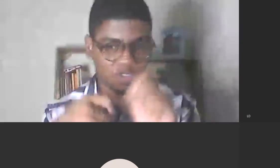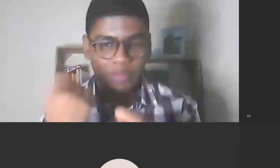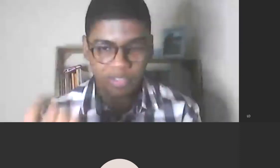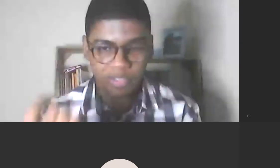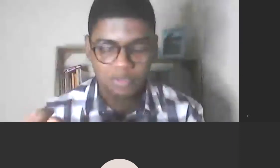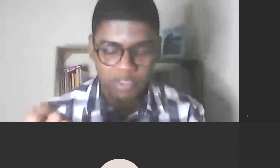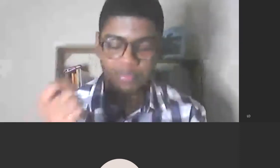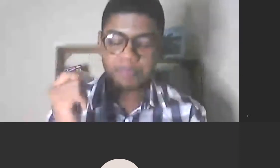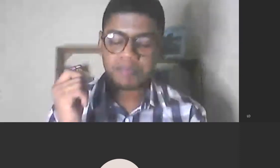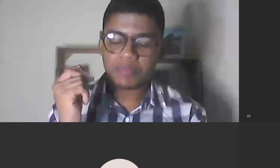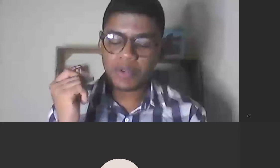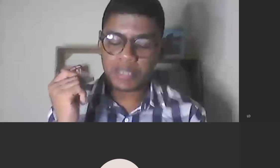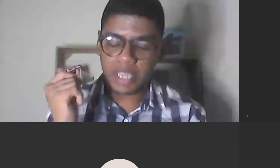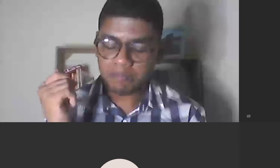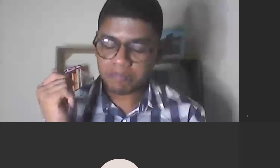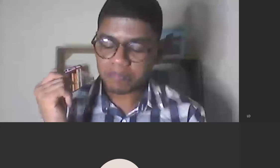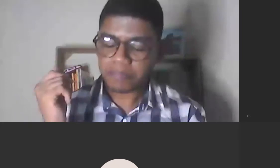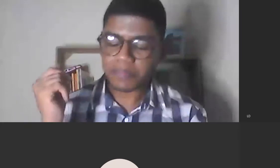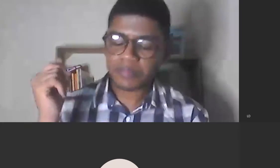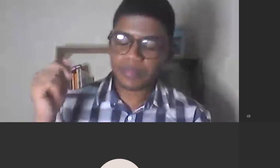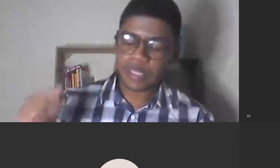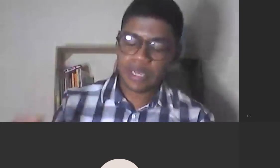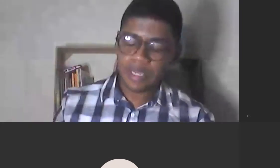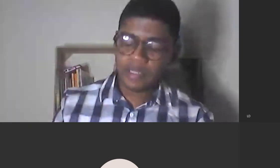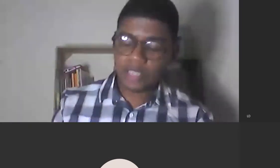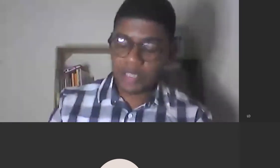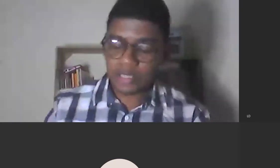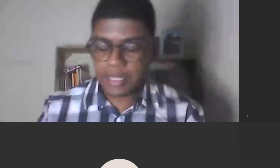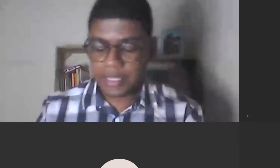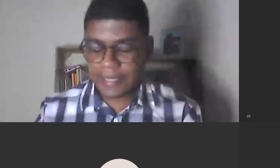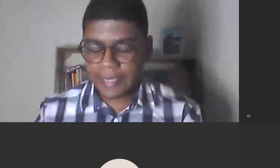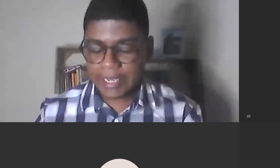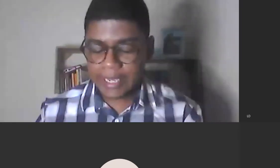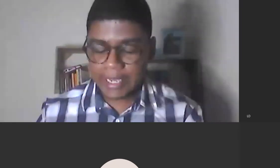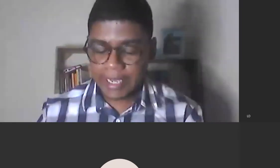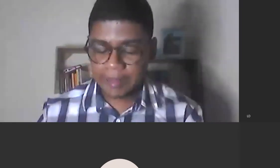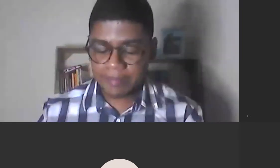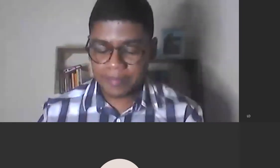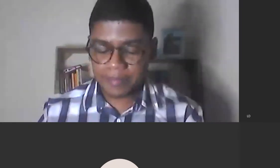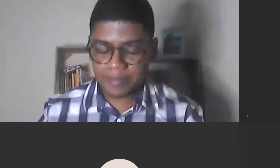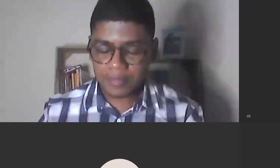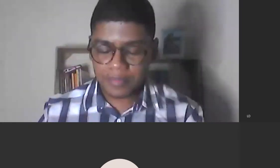esses sinais como estão sendo feitos, ok? Gente,